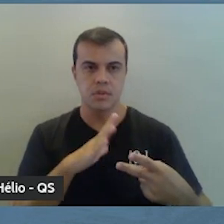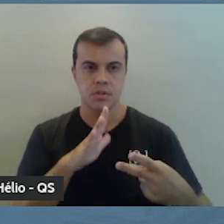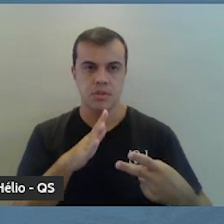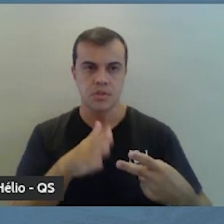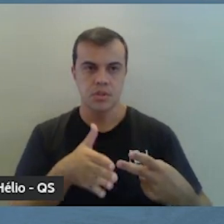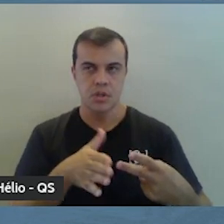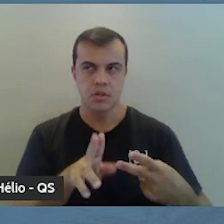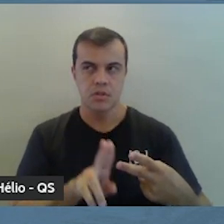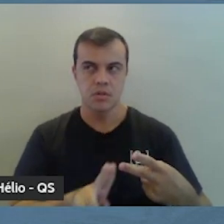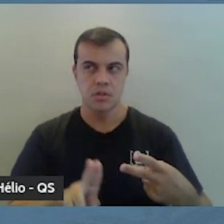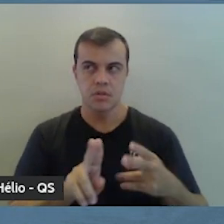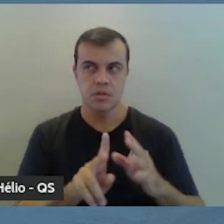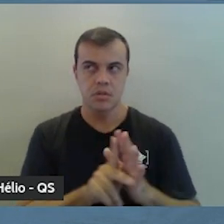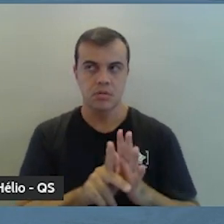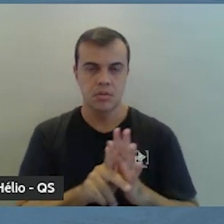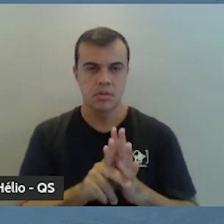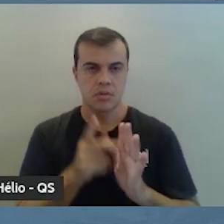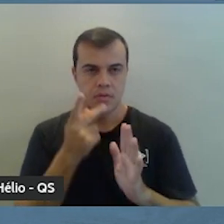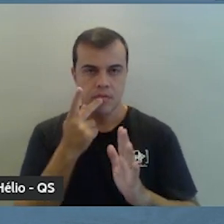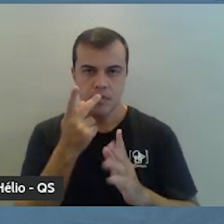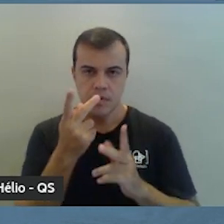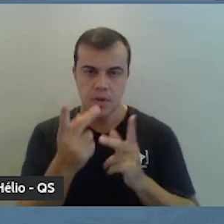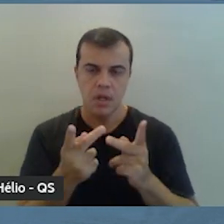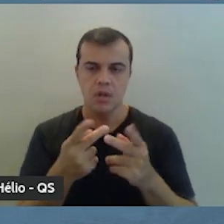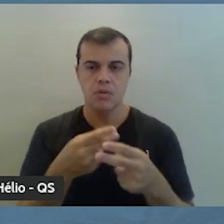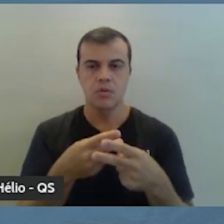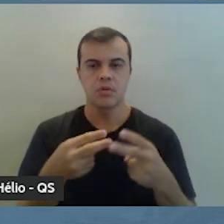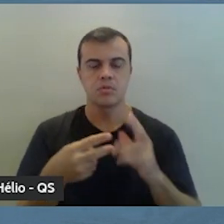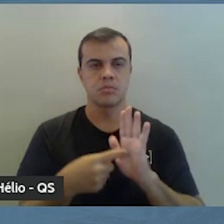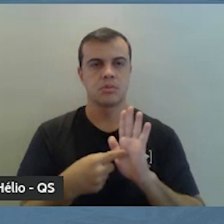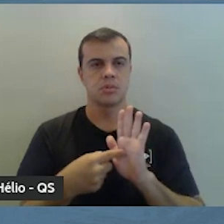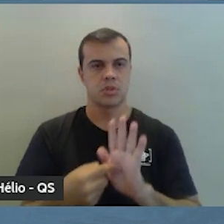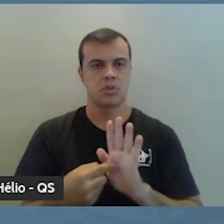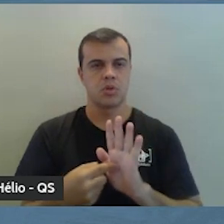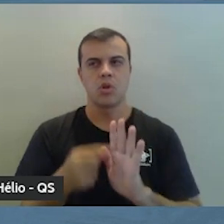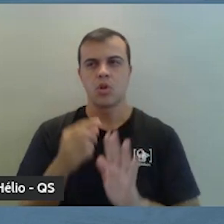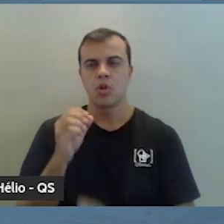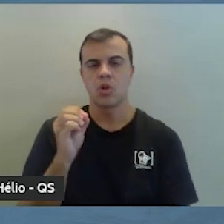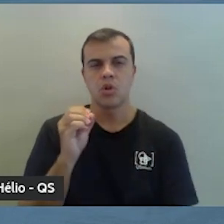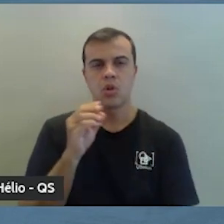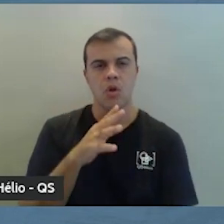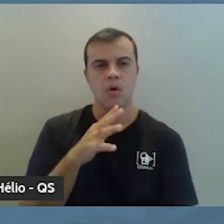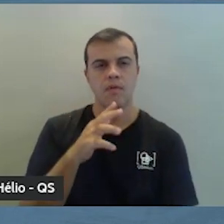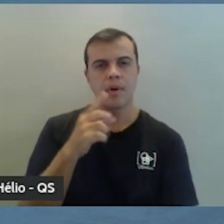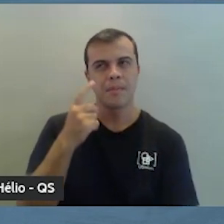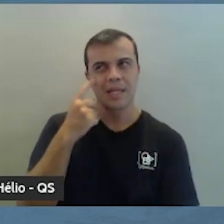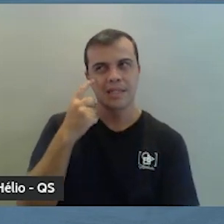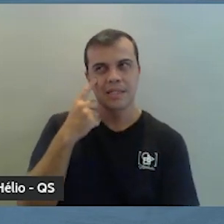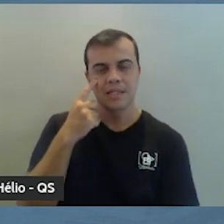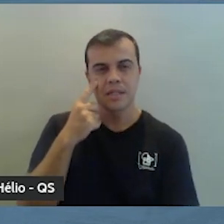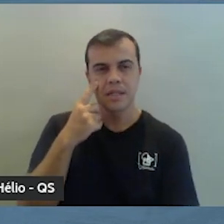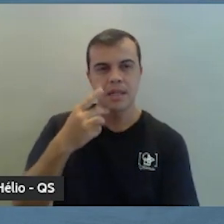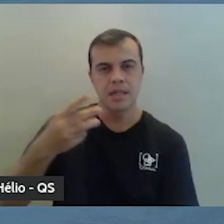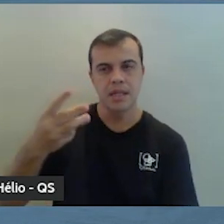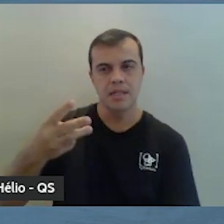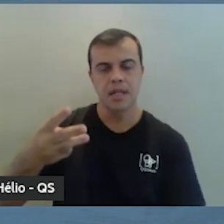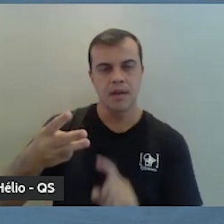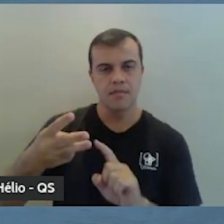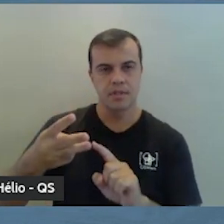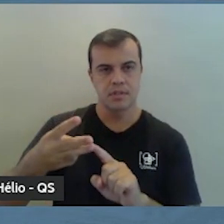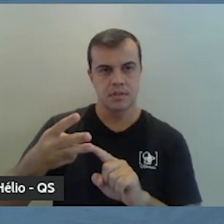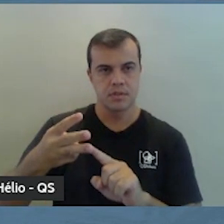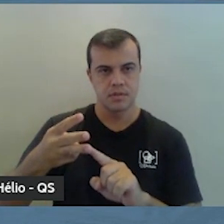está falando, já está trazendo uma nova perspectiva para uma terceira fase do